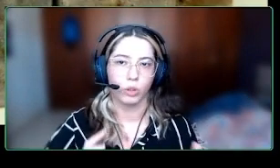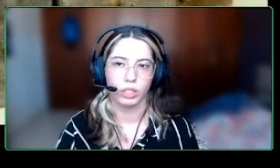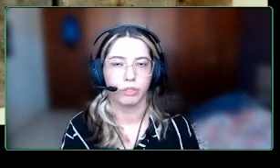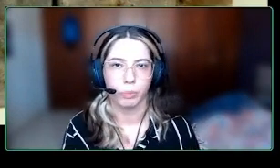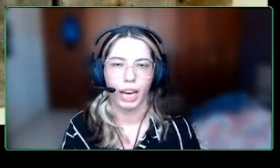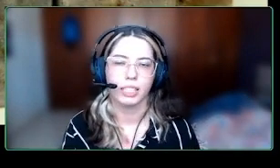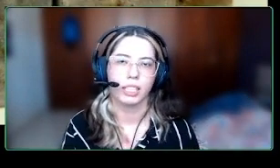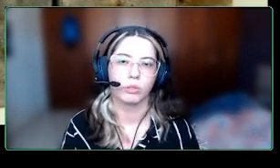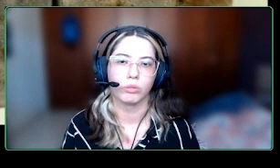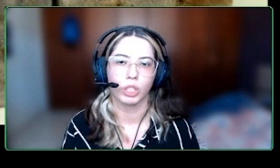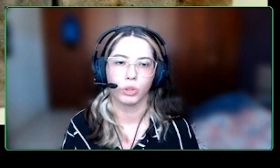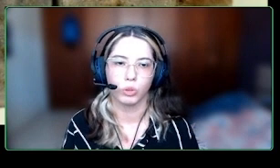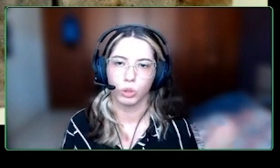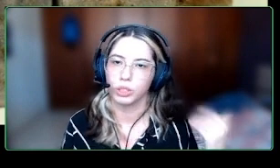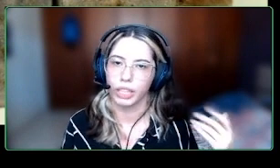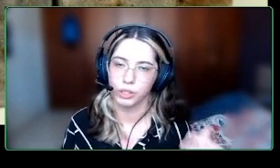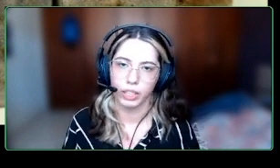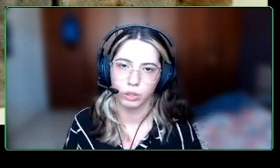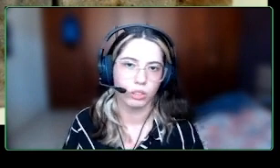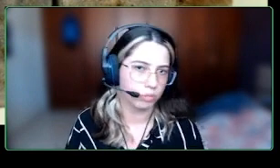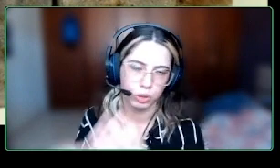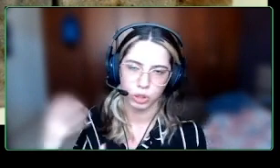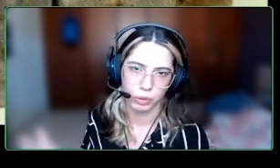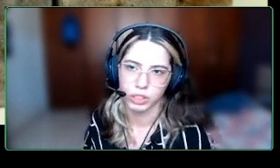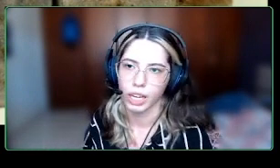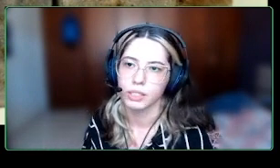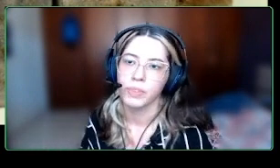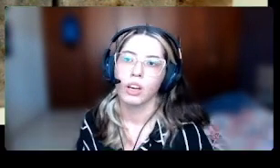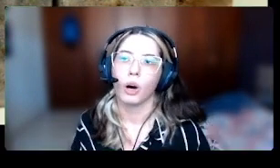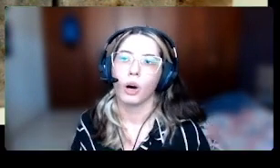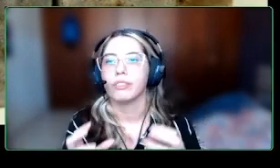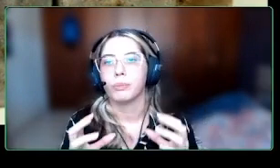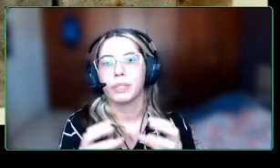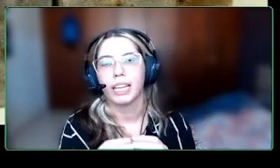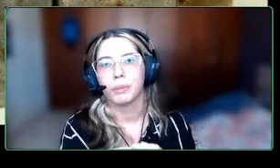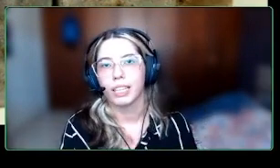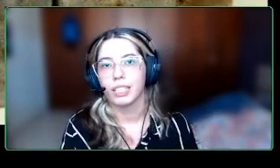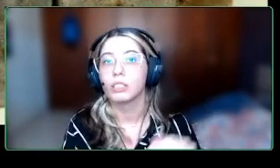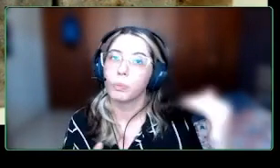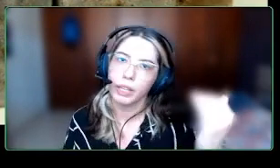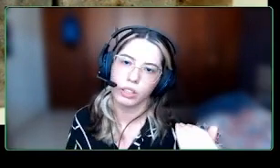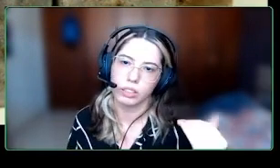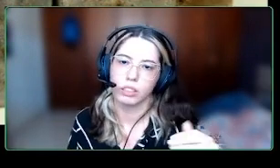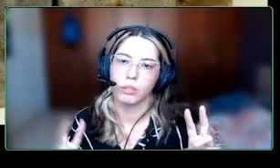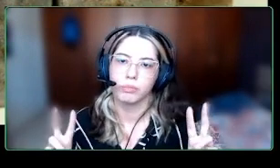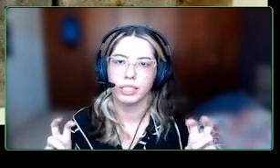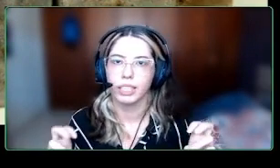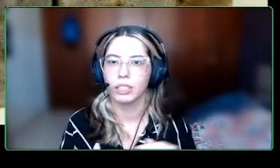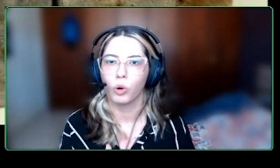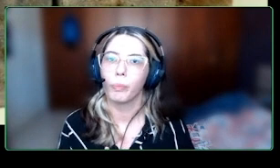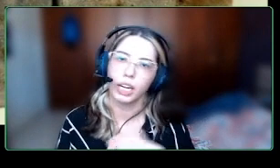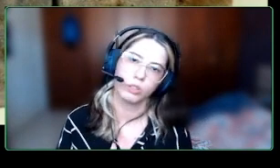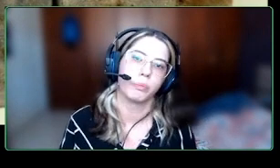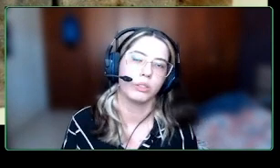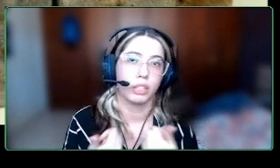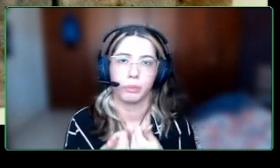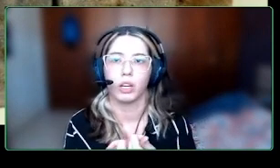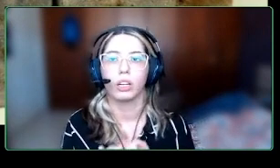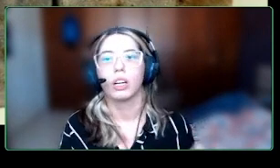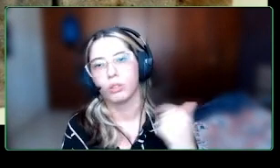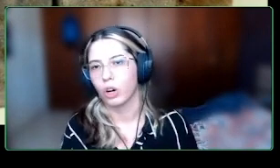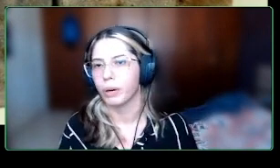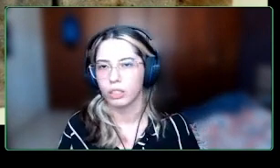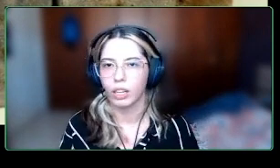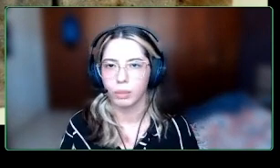que é a outra que foi comparada, né, de acordo com os outros testes feitos por outros profissionais, obteve propriedades mecânicas superiores. Então, nesse caso, comparando com a Pinus, ela foi